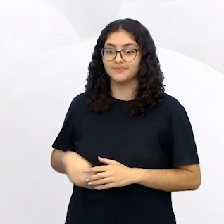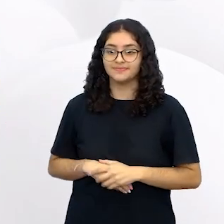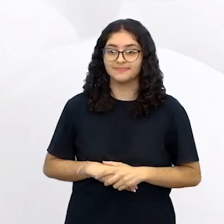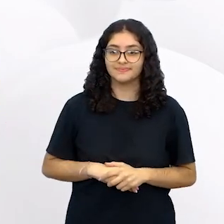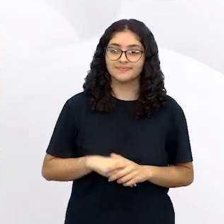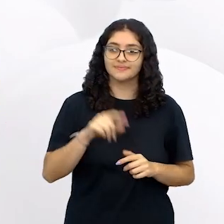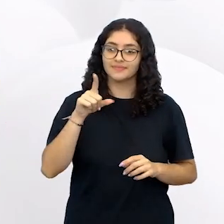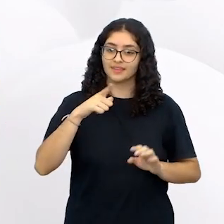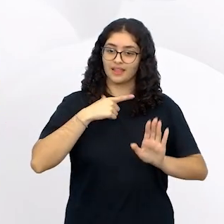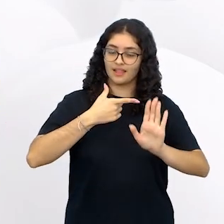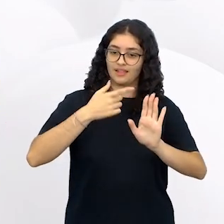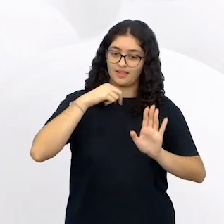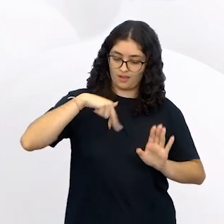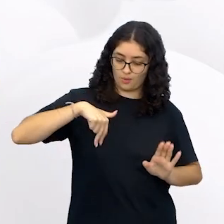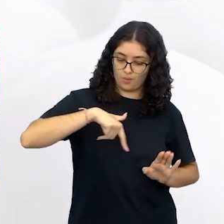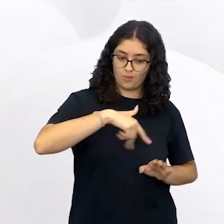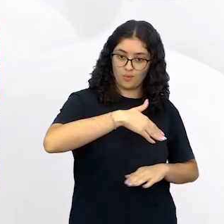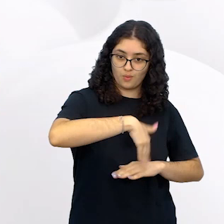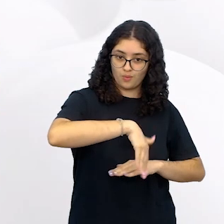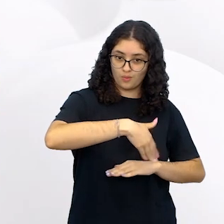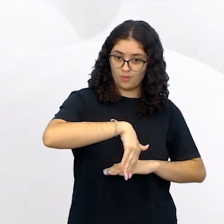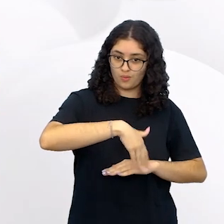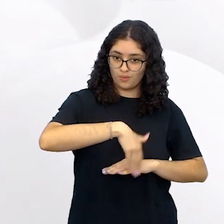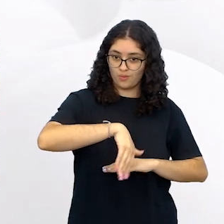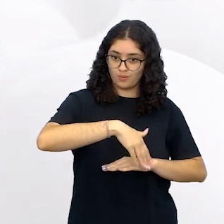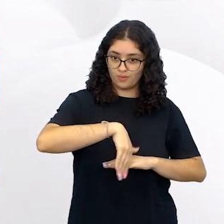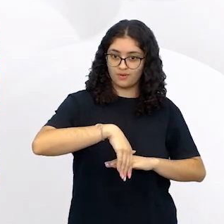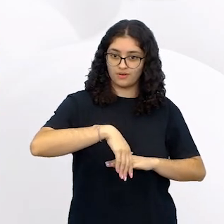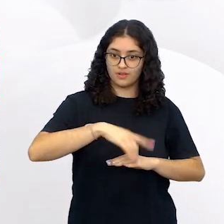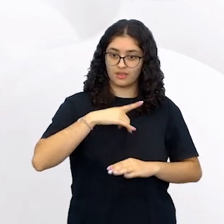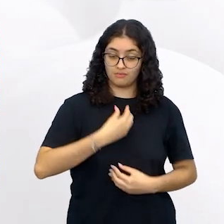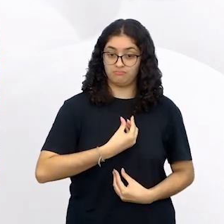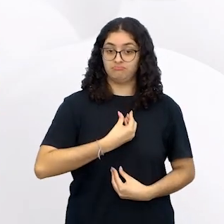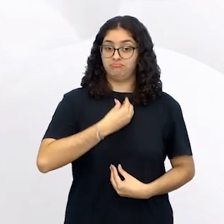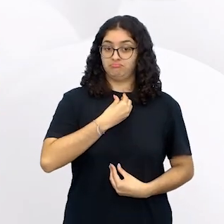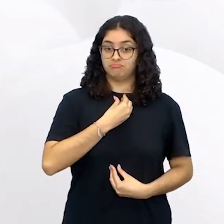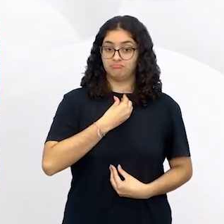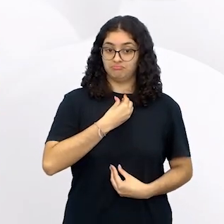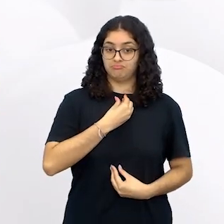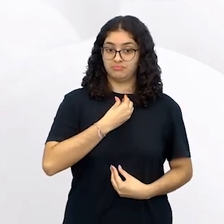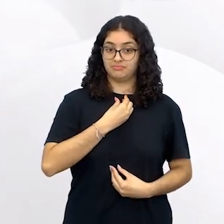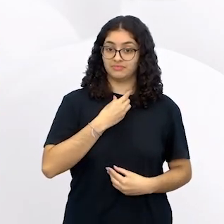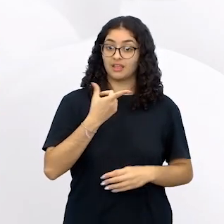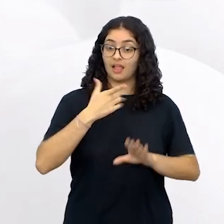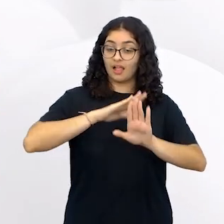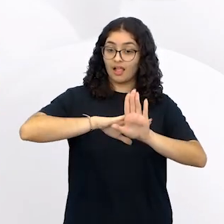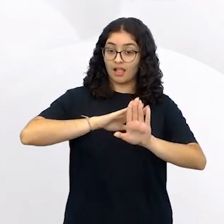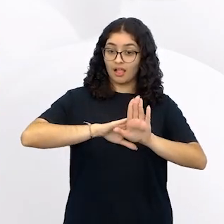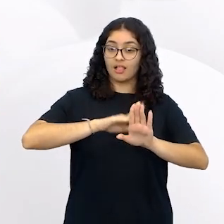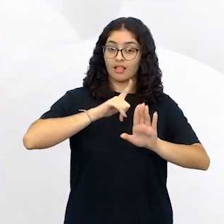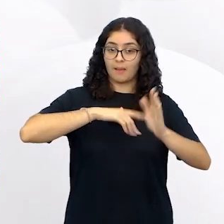Ele está andando na calçada, um rapaz aí de terno. No fundo tem uma parede